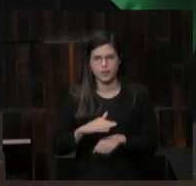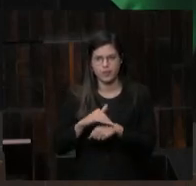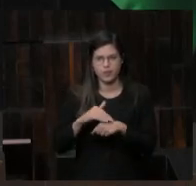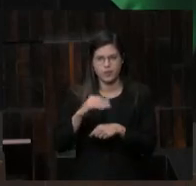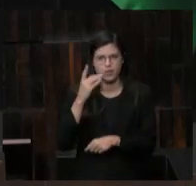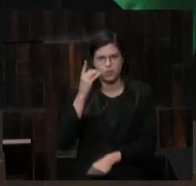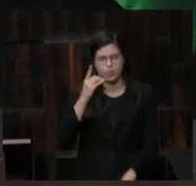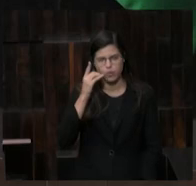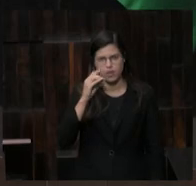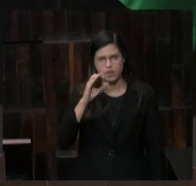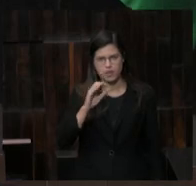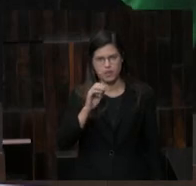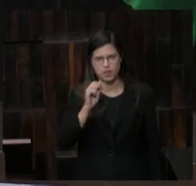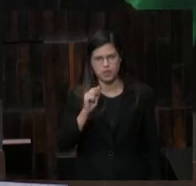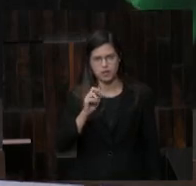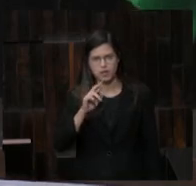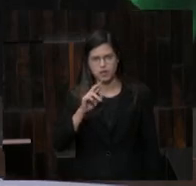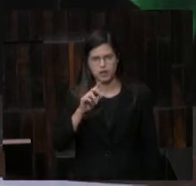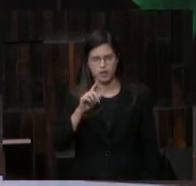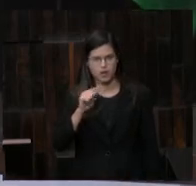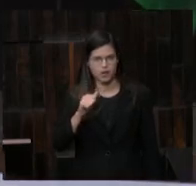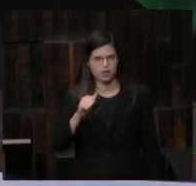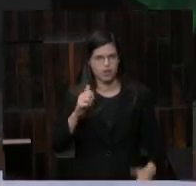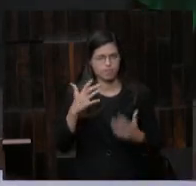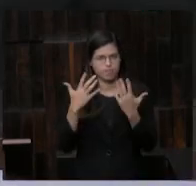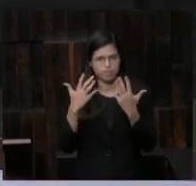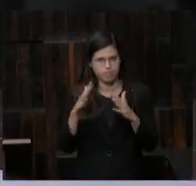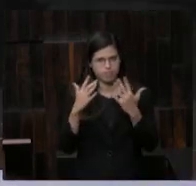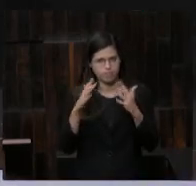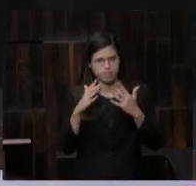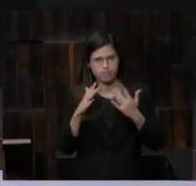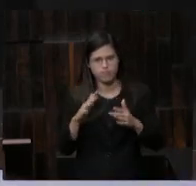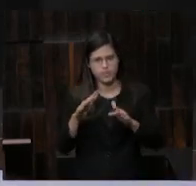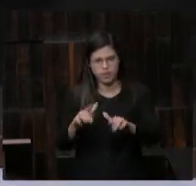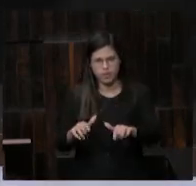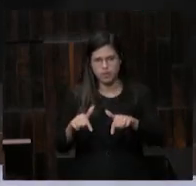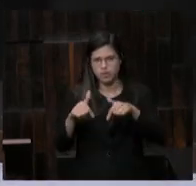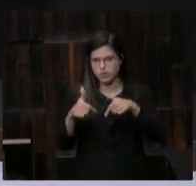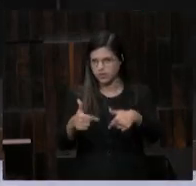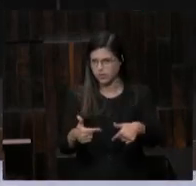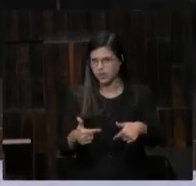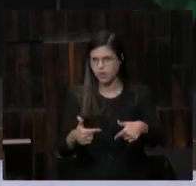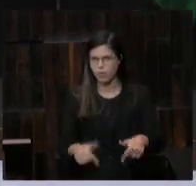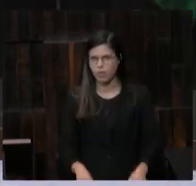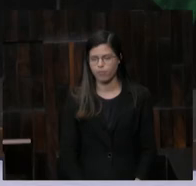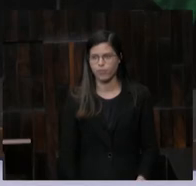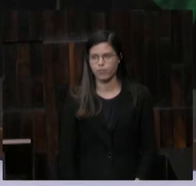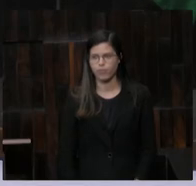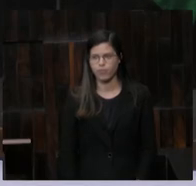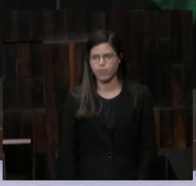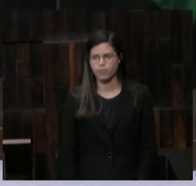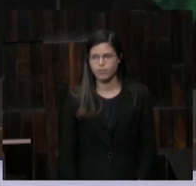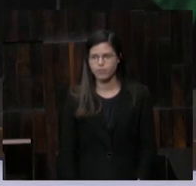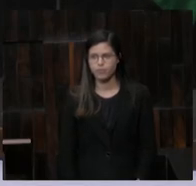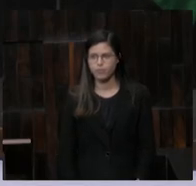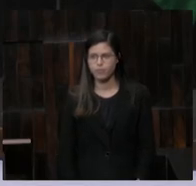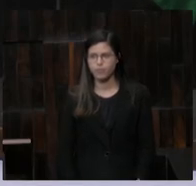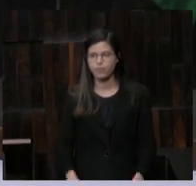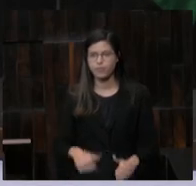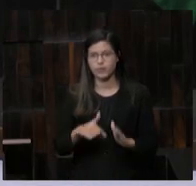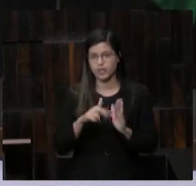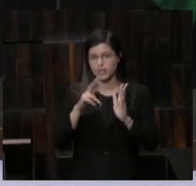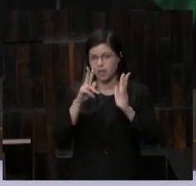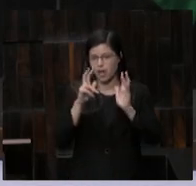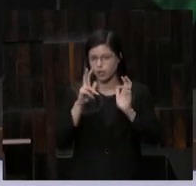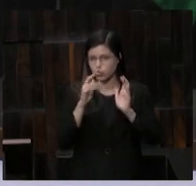Carla Machado. Parabéns pela sua atuação nessa pauta tão